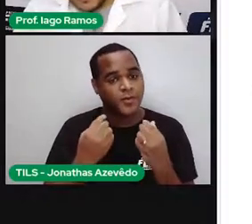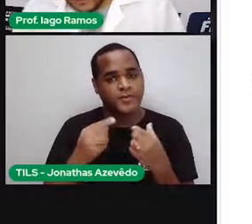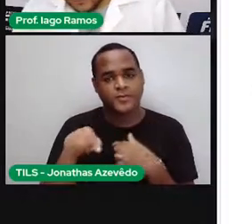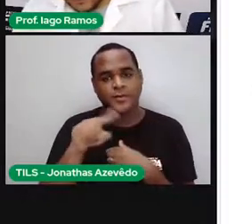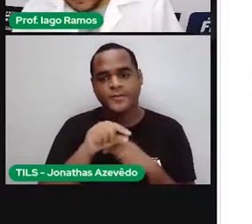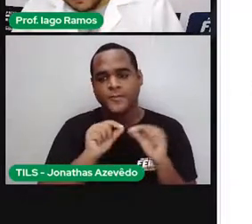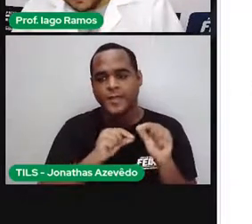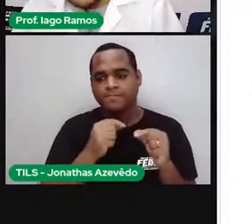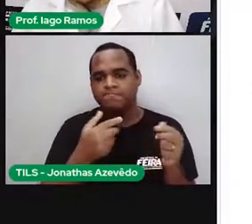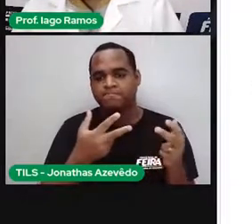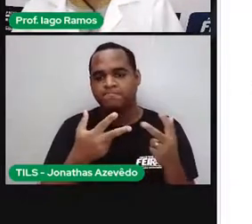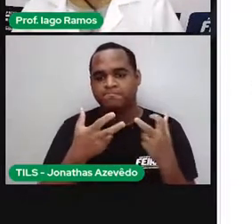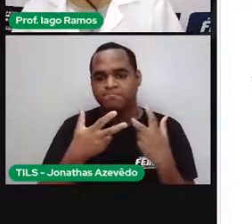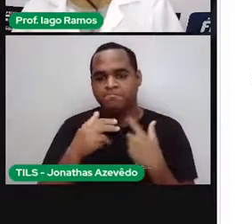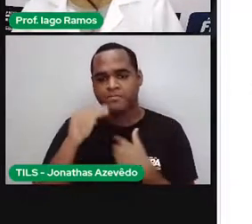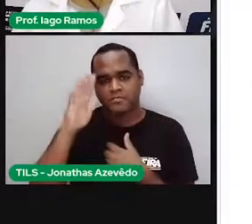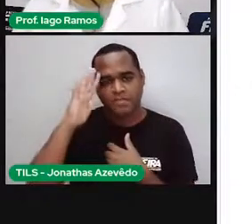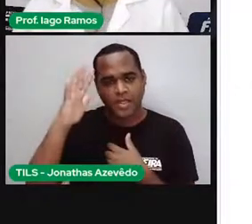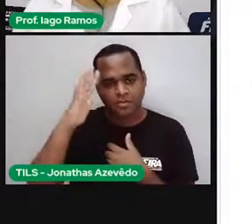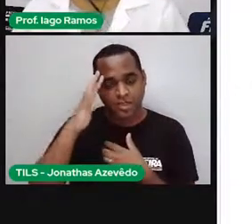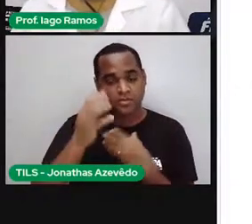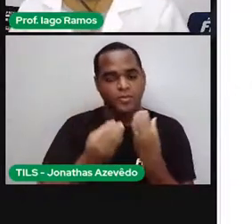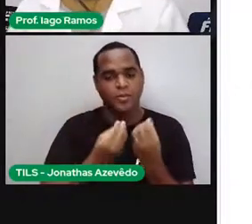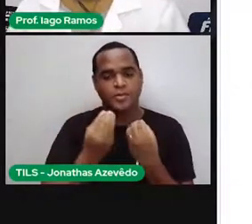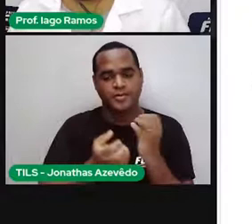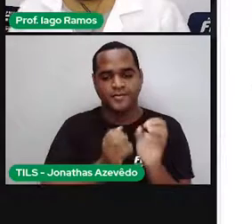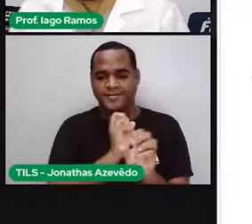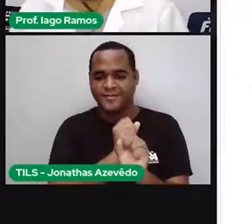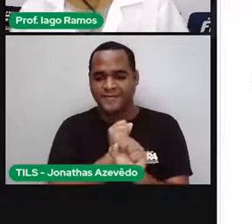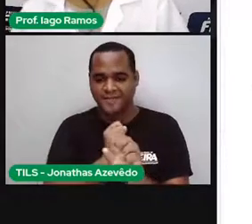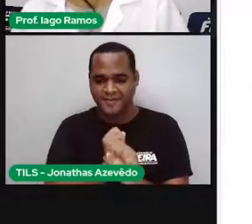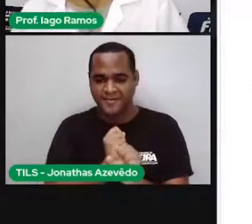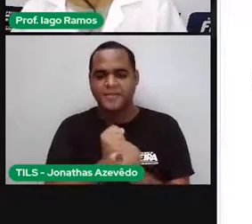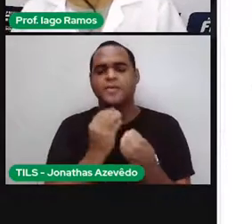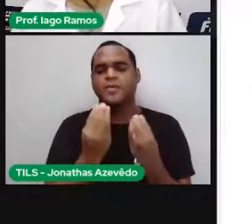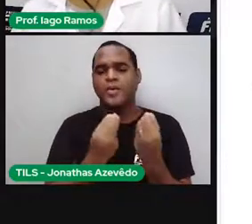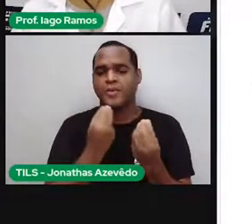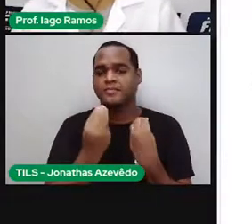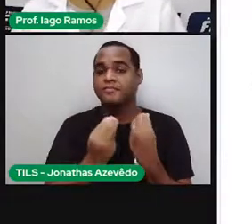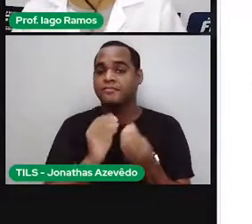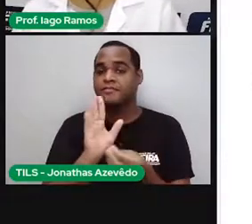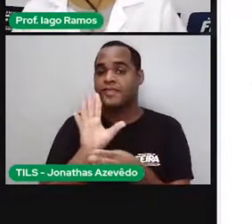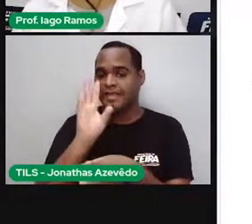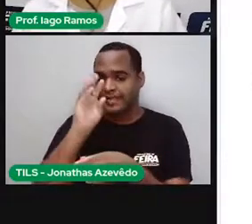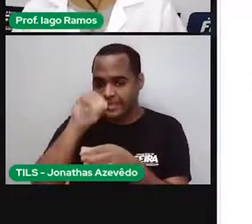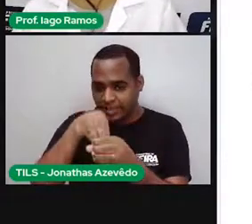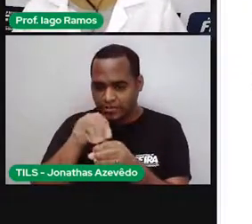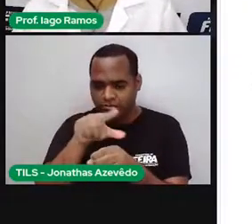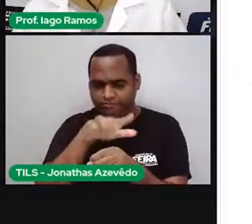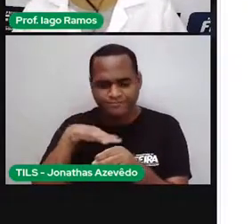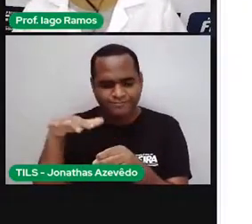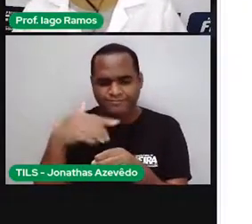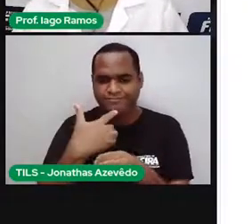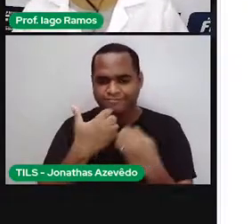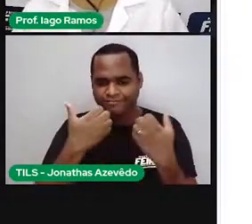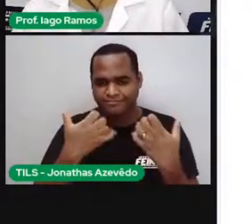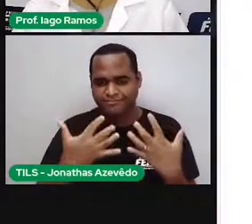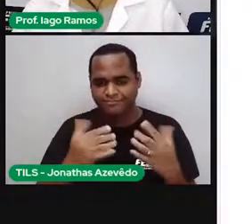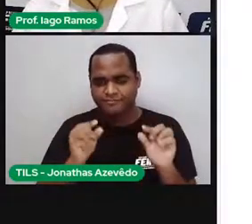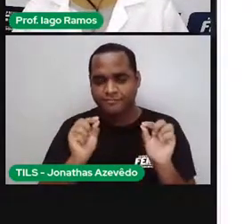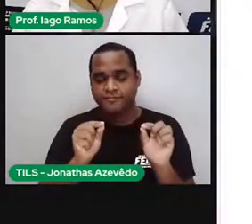vai agora pensar em calcular e ali dentro da situação